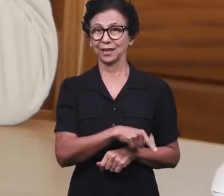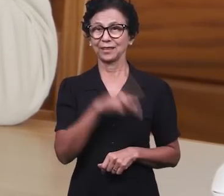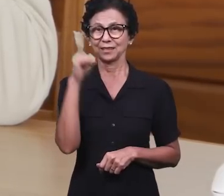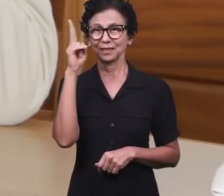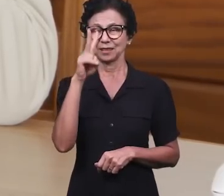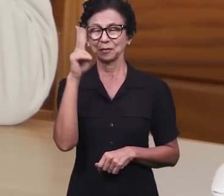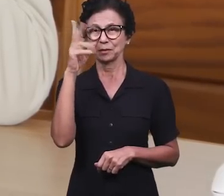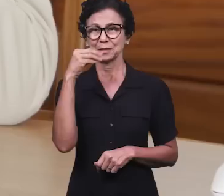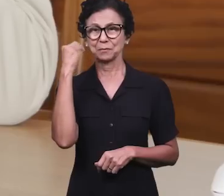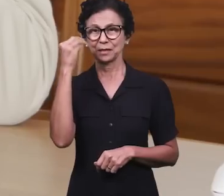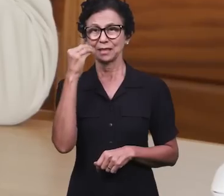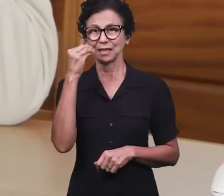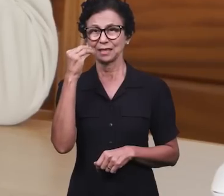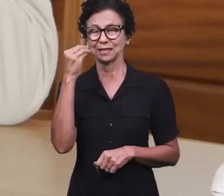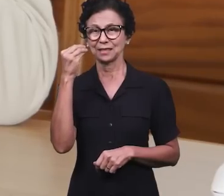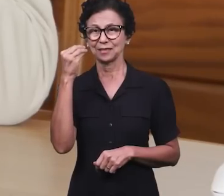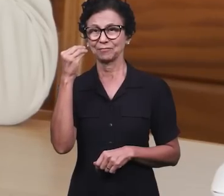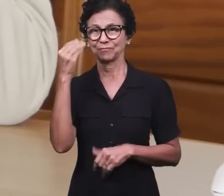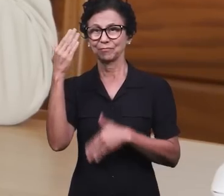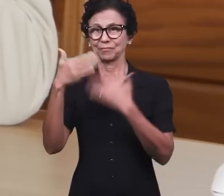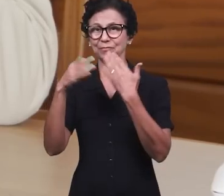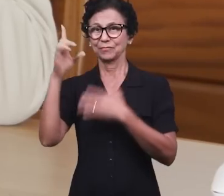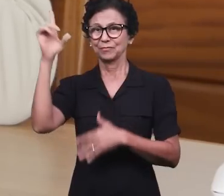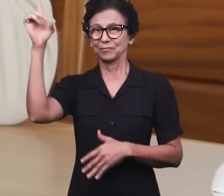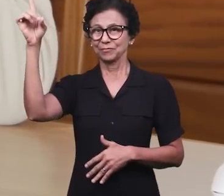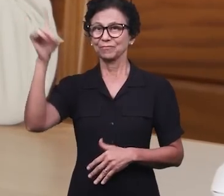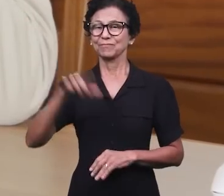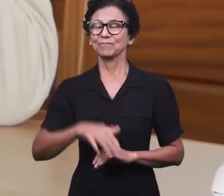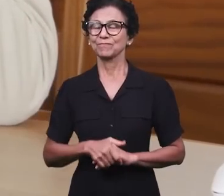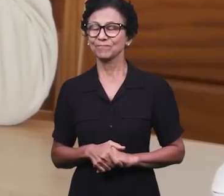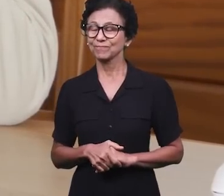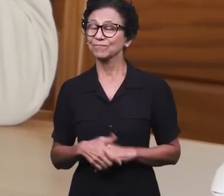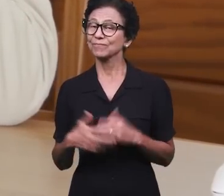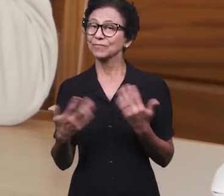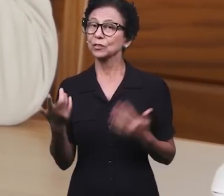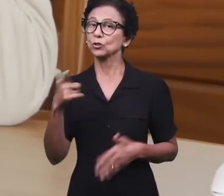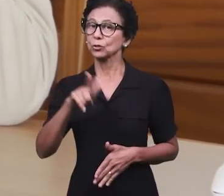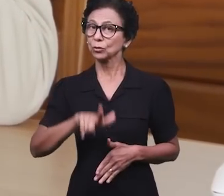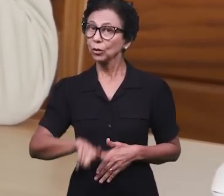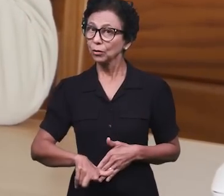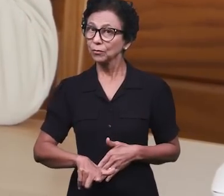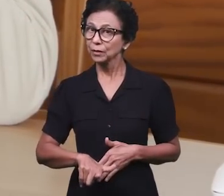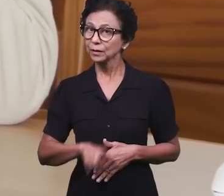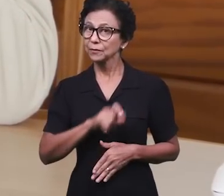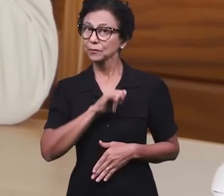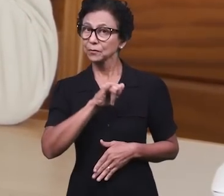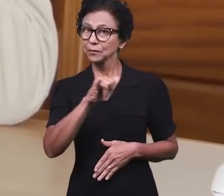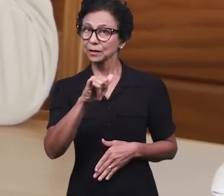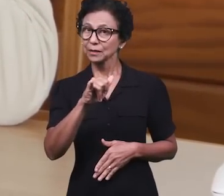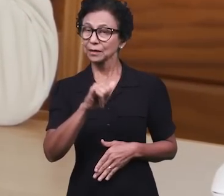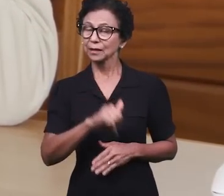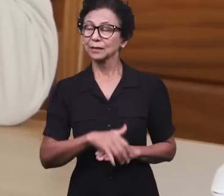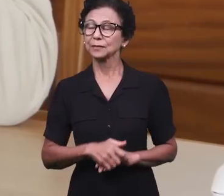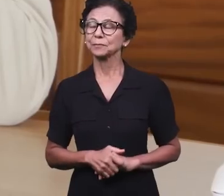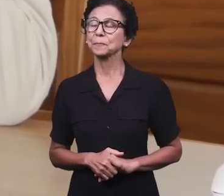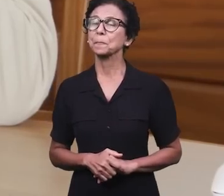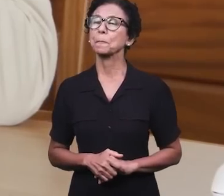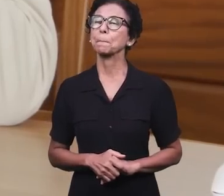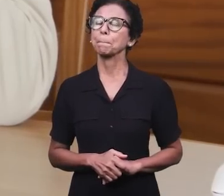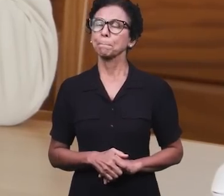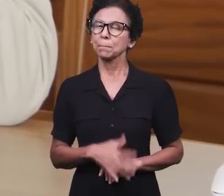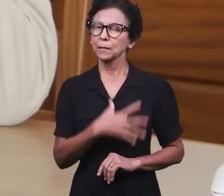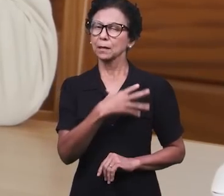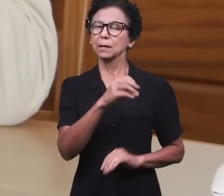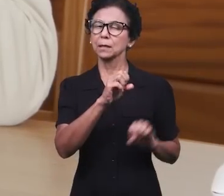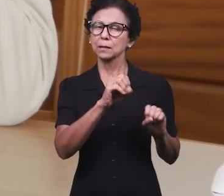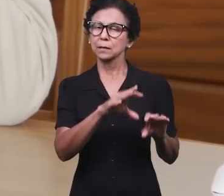lembrar da experiência que teve com Deus, jamais vai esquecer. Por isso que eu repito, ensina o teu filho o caminho que deve andar, e